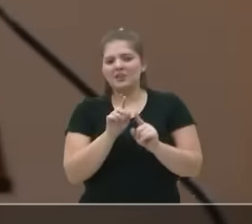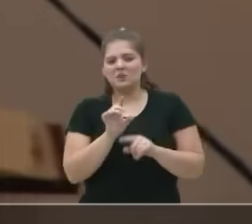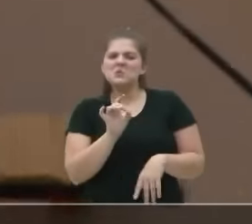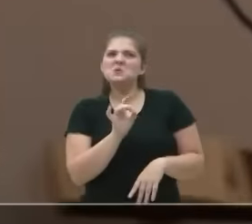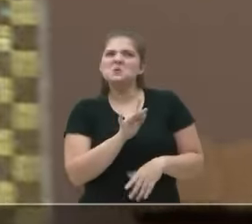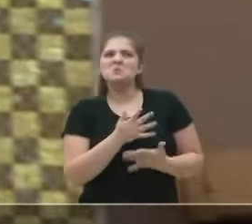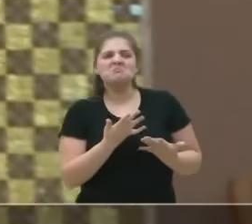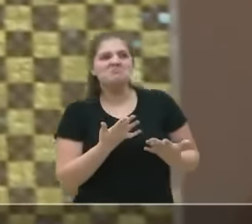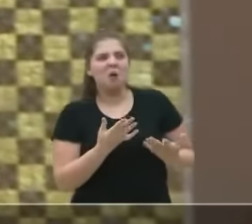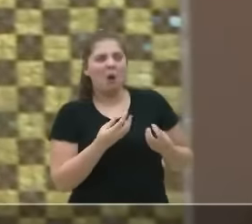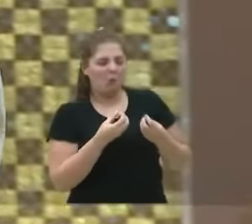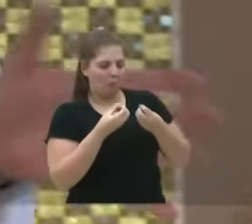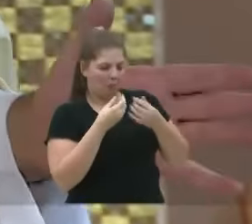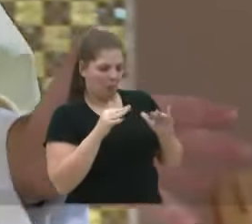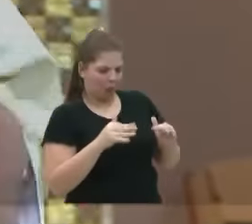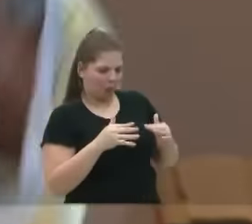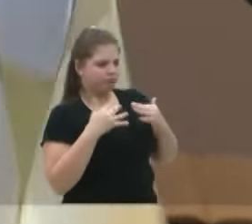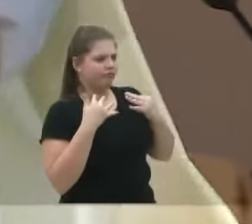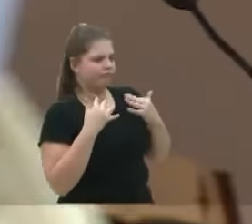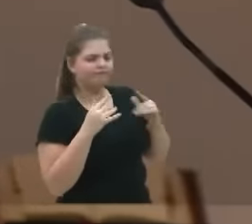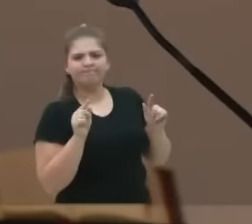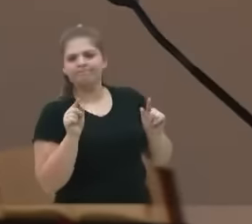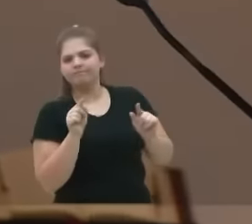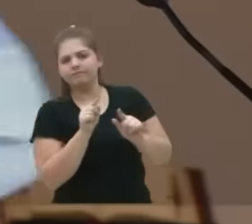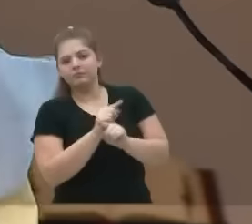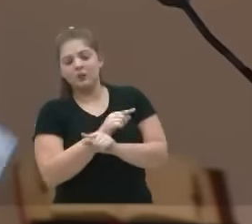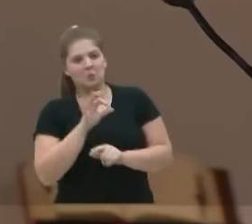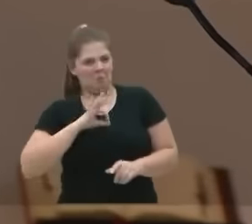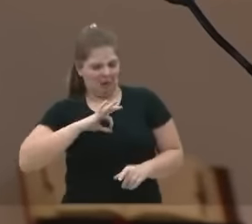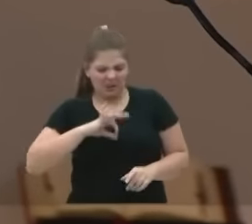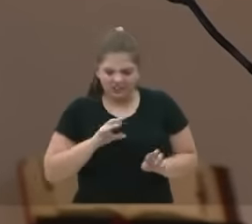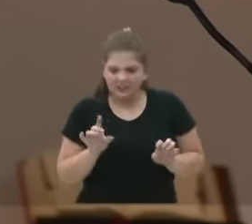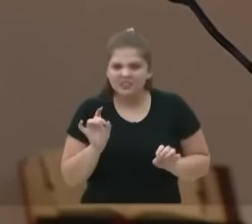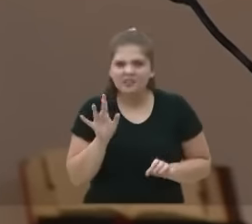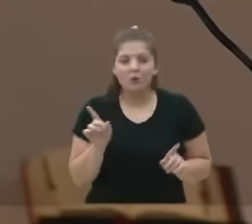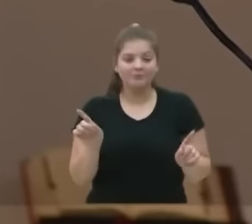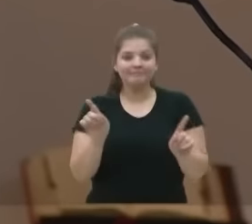os diplomados? Não. Só os padres? Não.